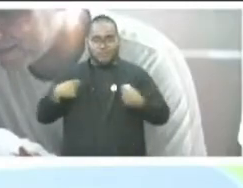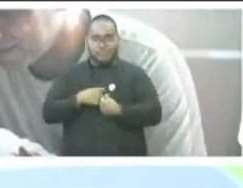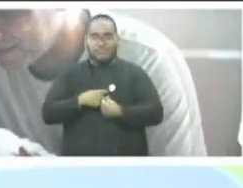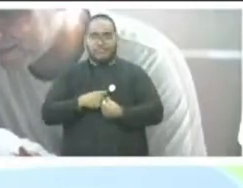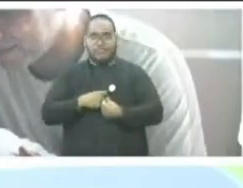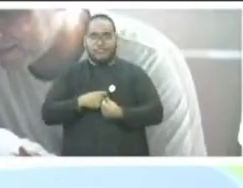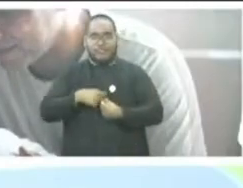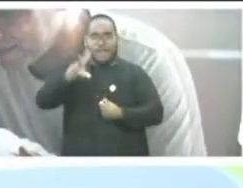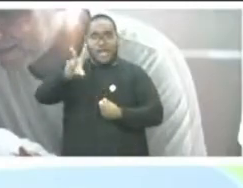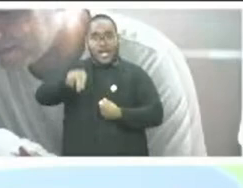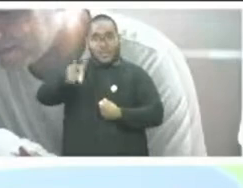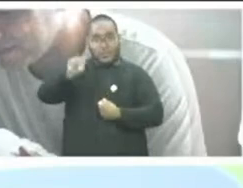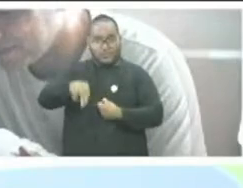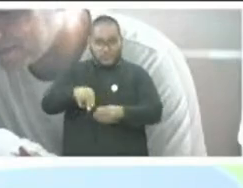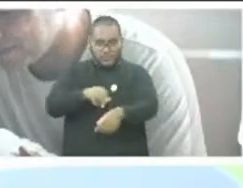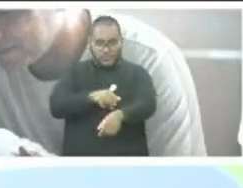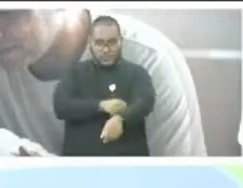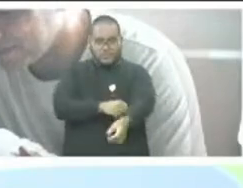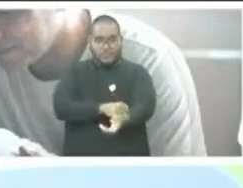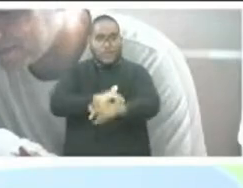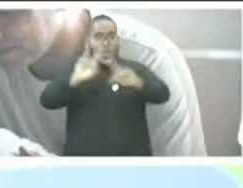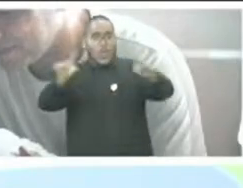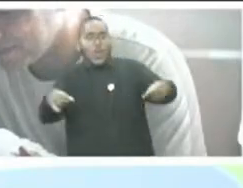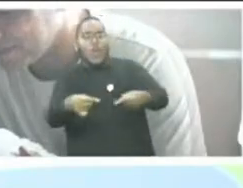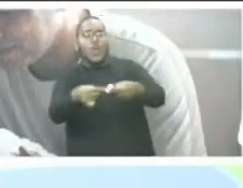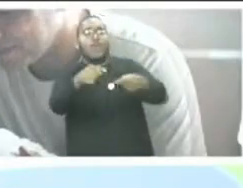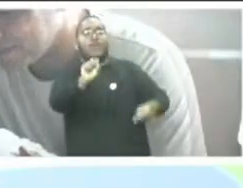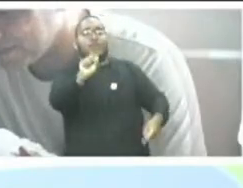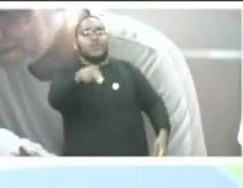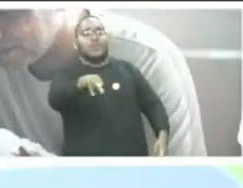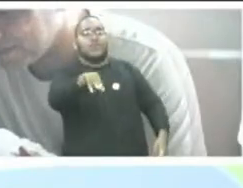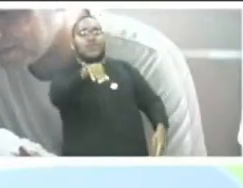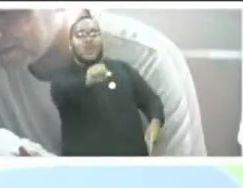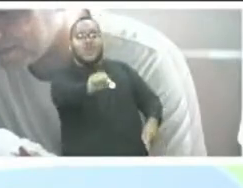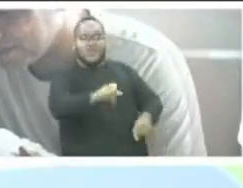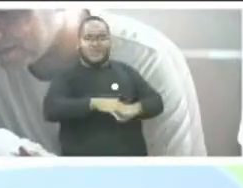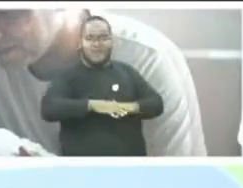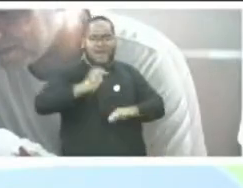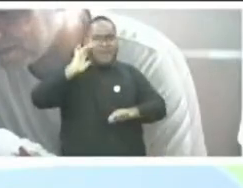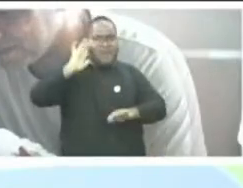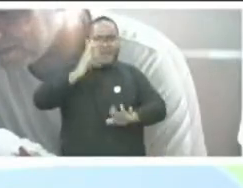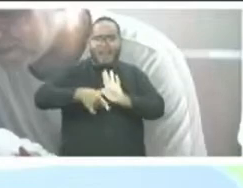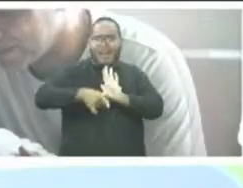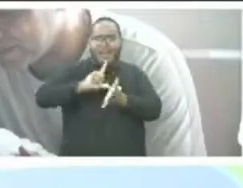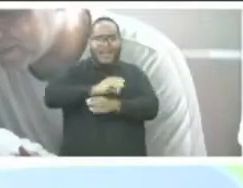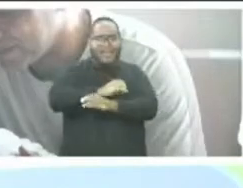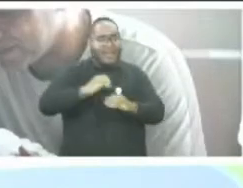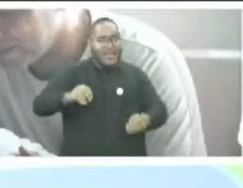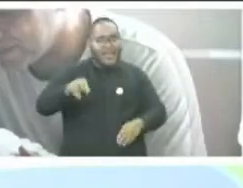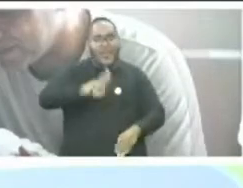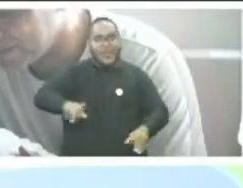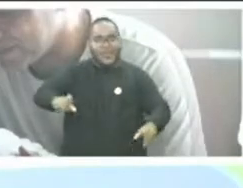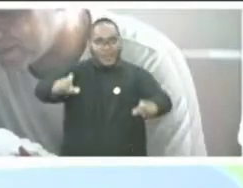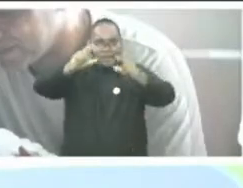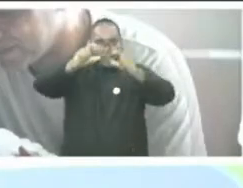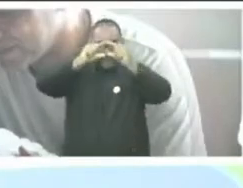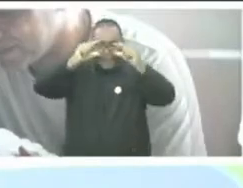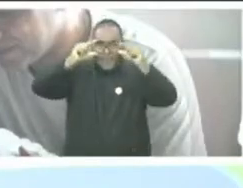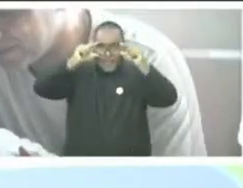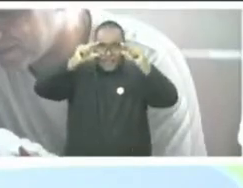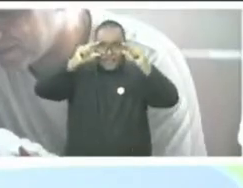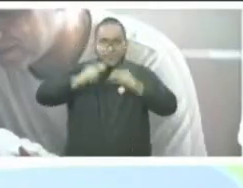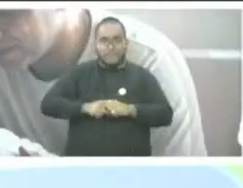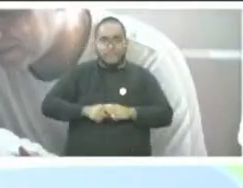SAPS. Estou combinando aqui com a Sônia, sem combinar, Que bom. Uso óculos, sou